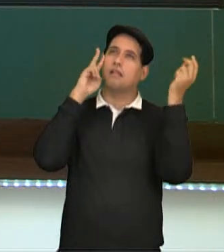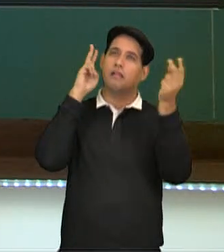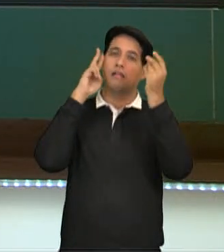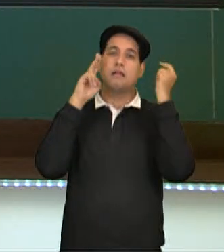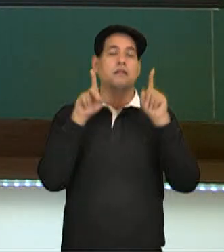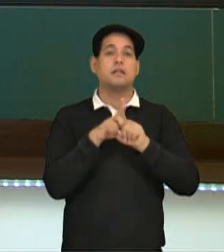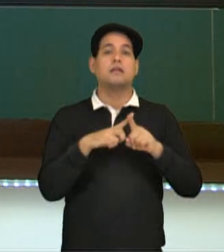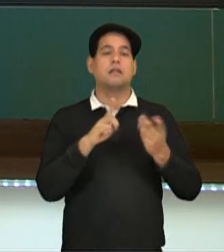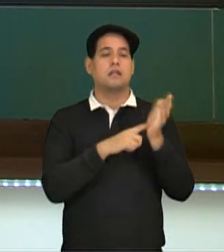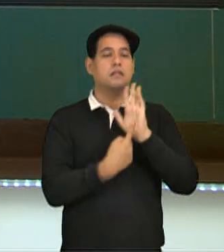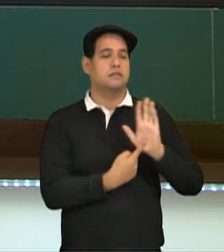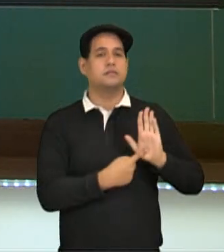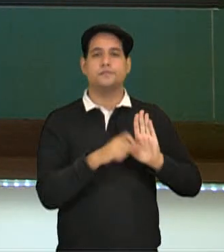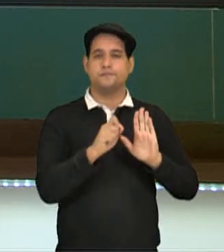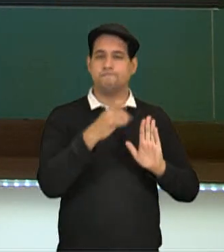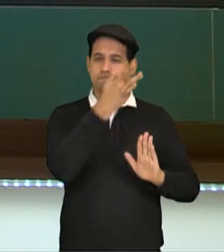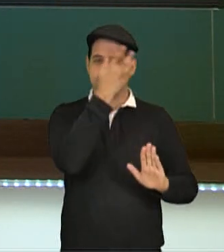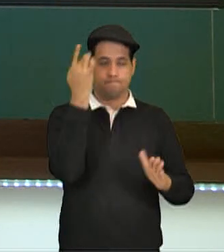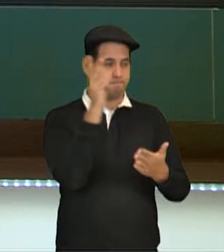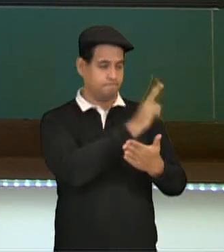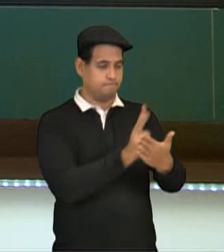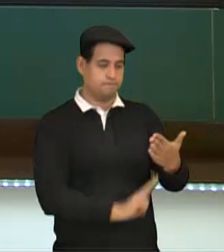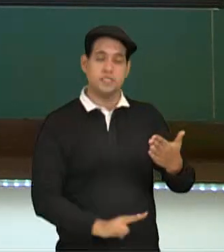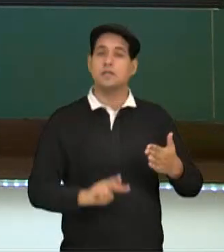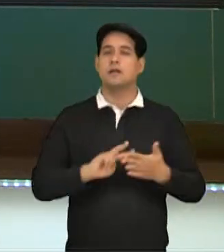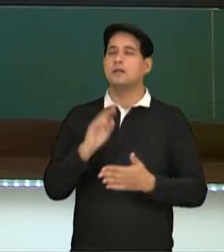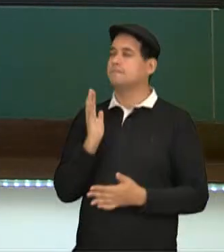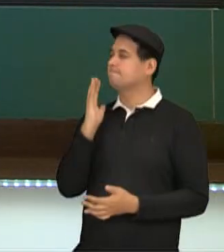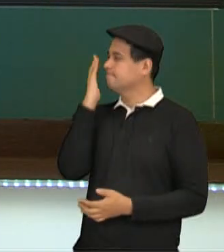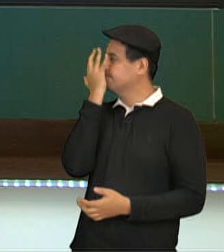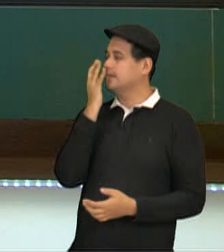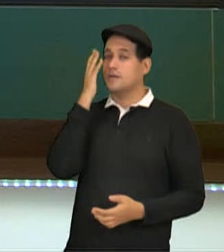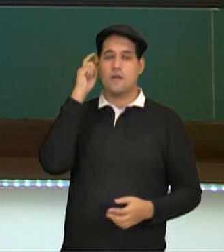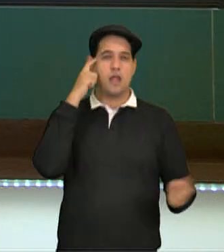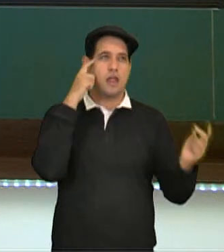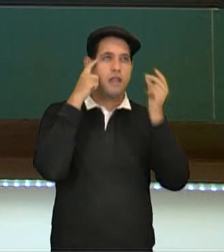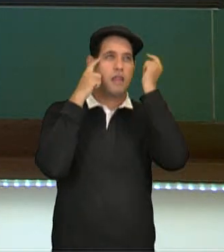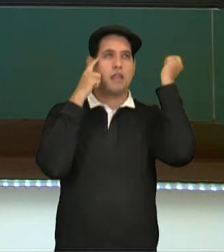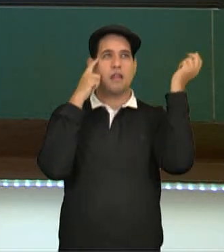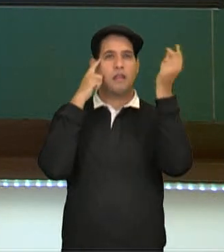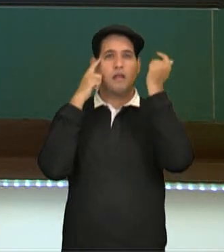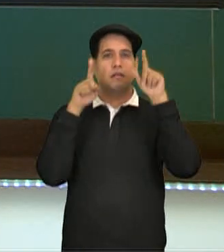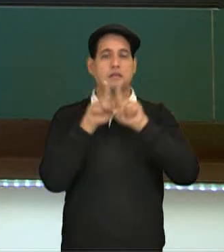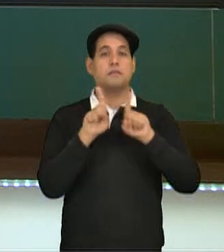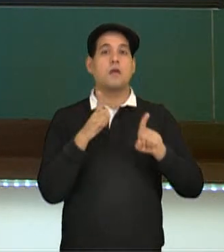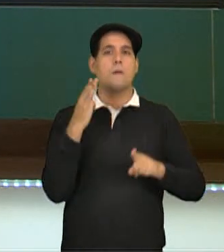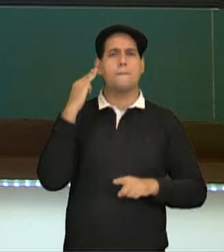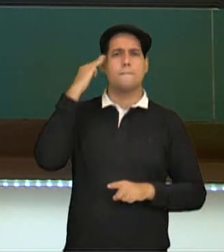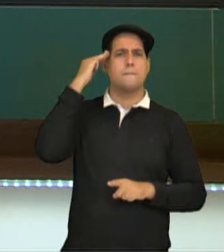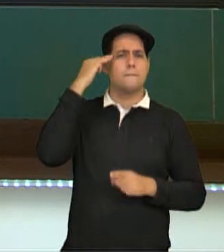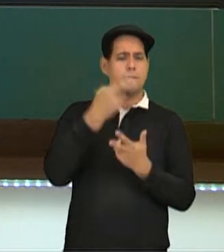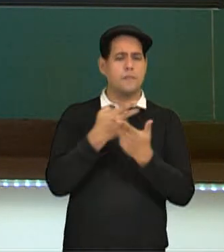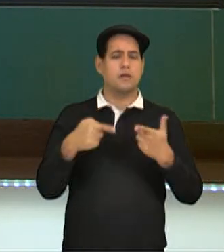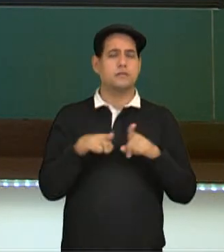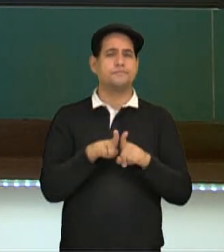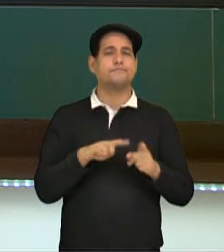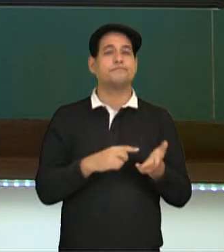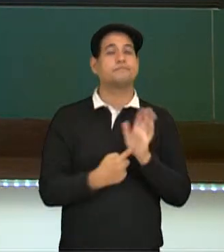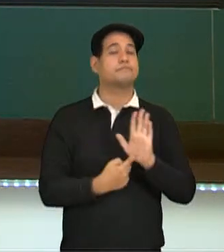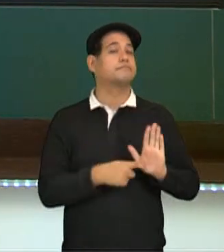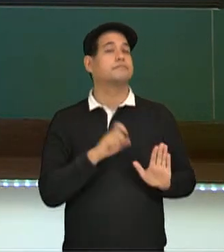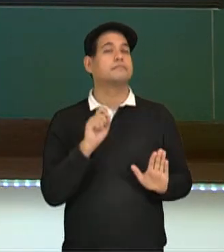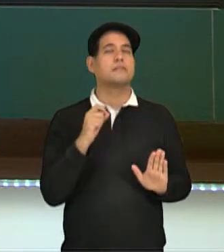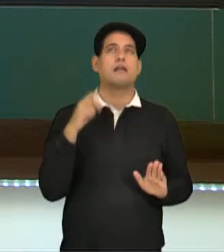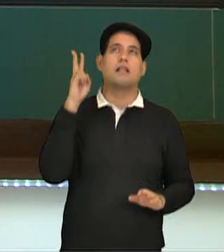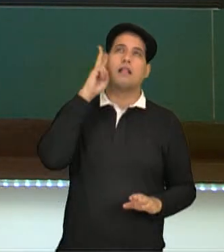e explicitar isso para o leitor. Então, esses romances de flashback ou romances memorialistas, eles trazem muito